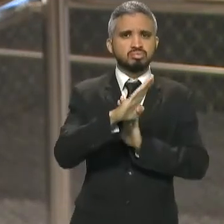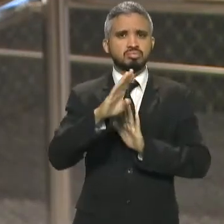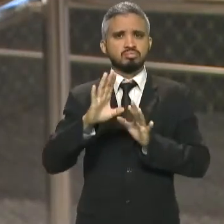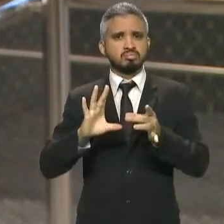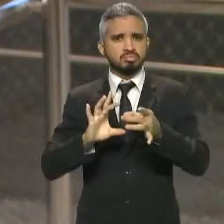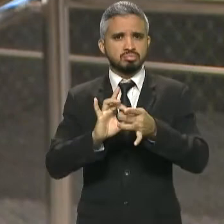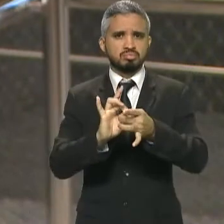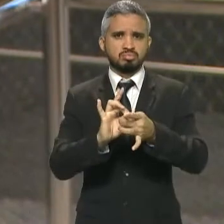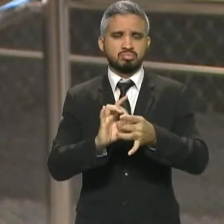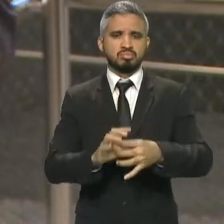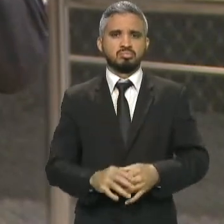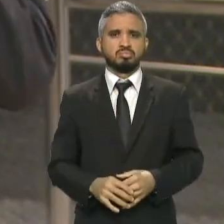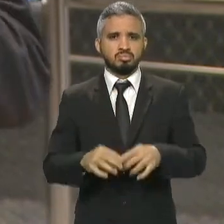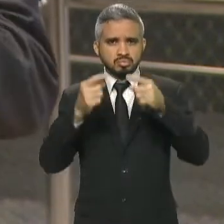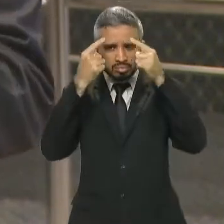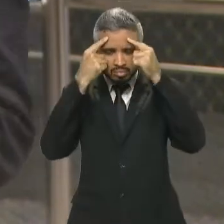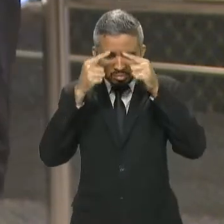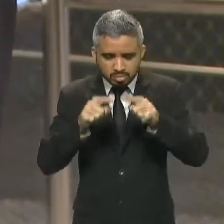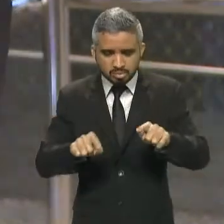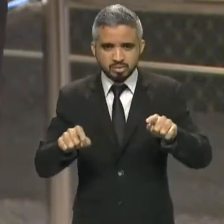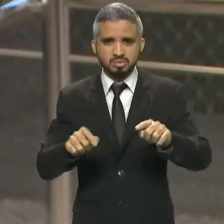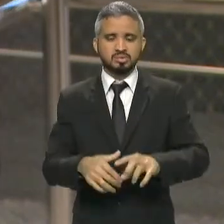sem arrobos, sem